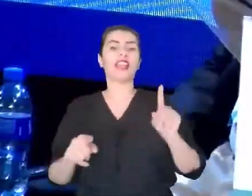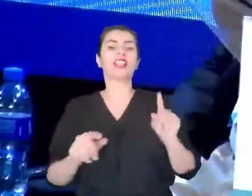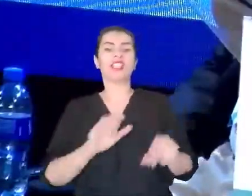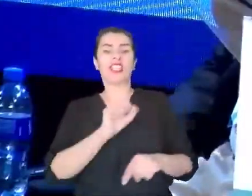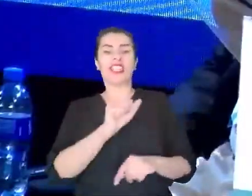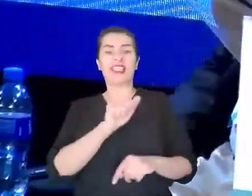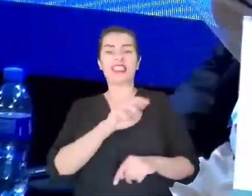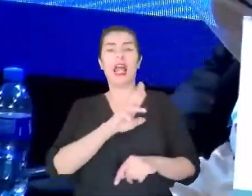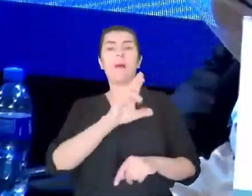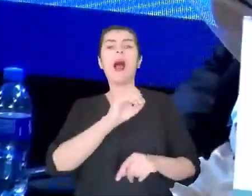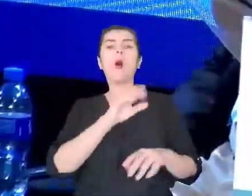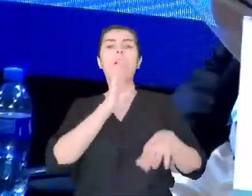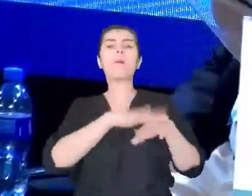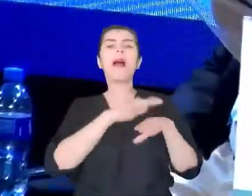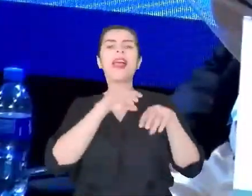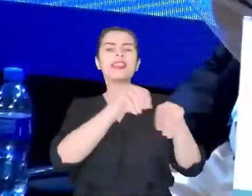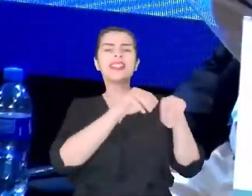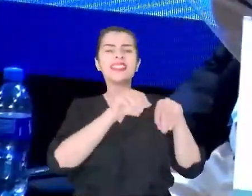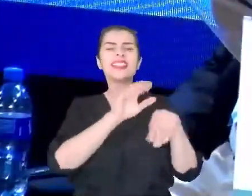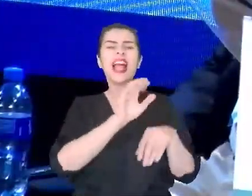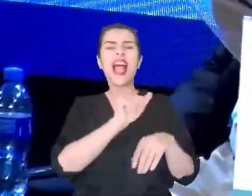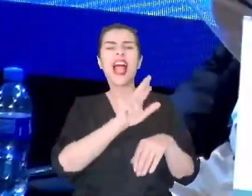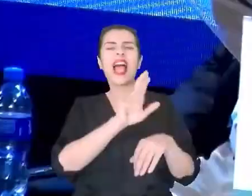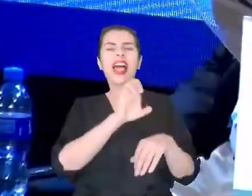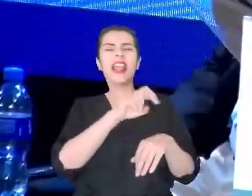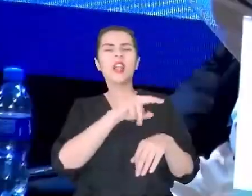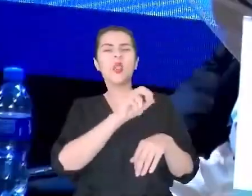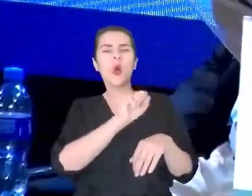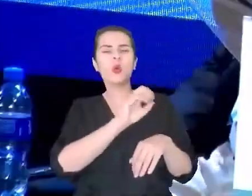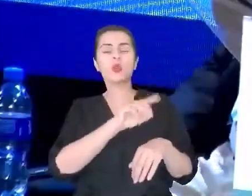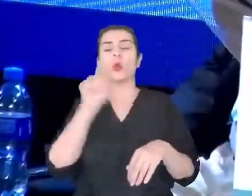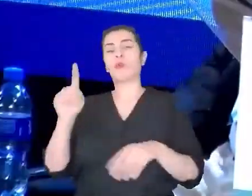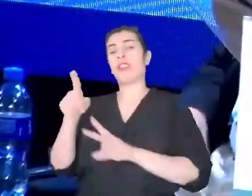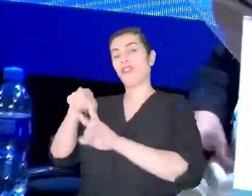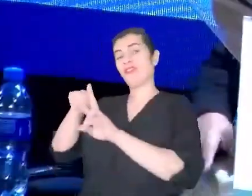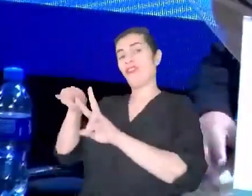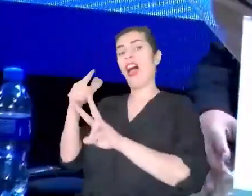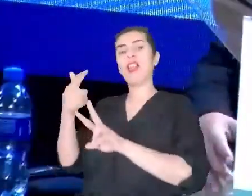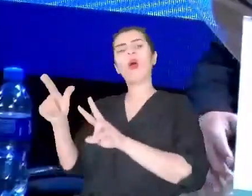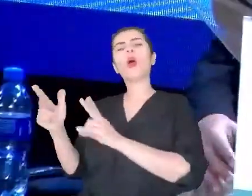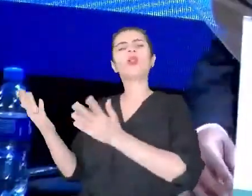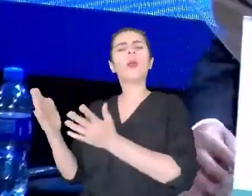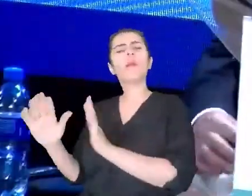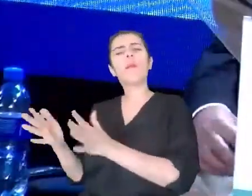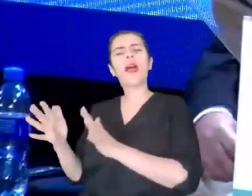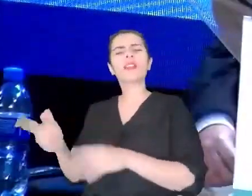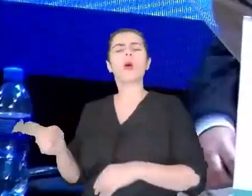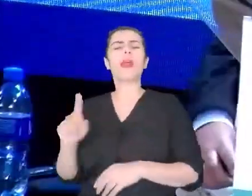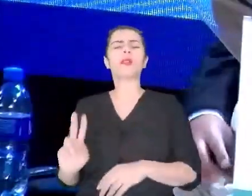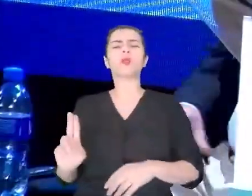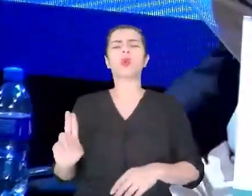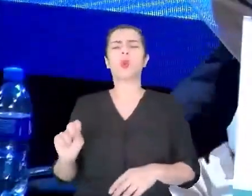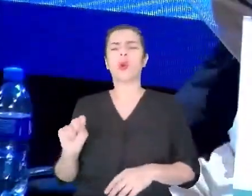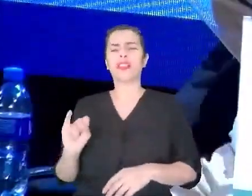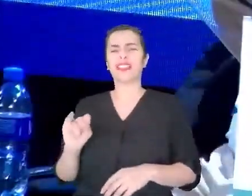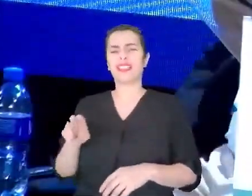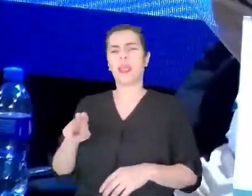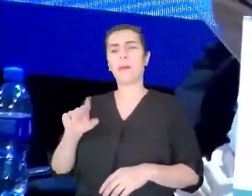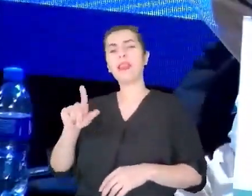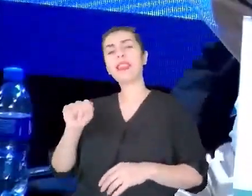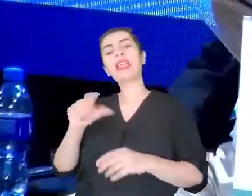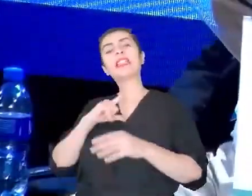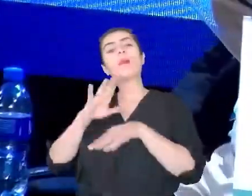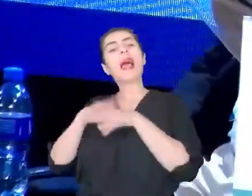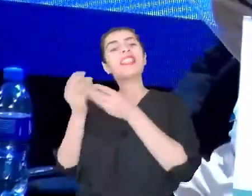com um rejeito mais intermediário, a Usiminas já trabalhando com um rejeito mais fino, para a gente ver essa visão de quais